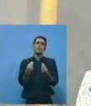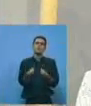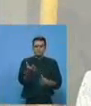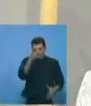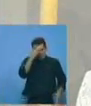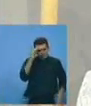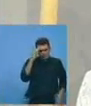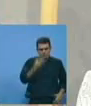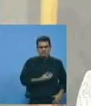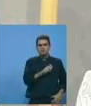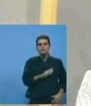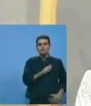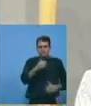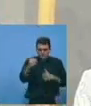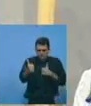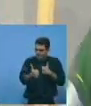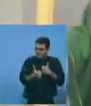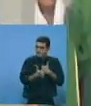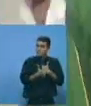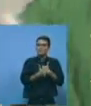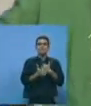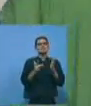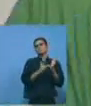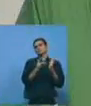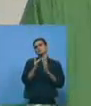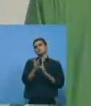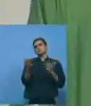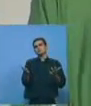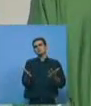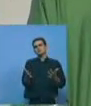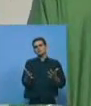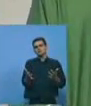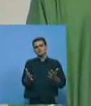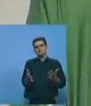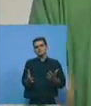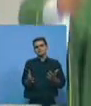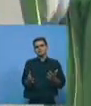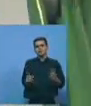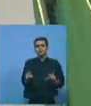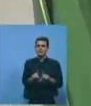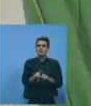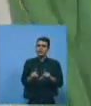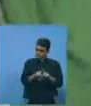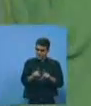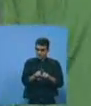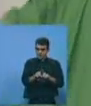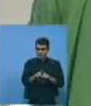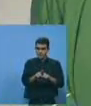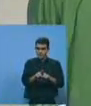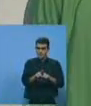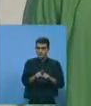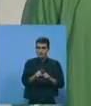de Jesus, e não deixaram Jesus tocar o coração, e voltaram para casa com as